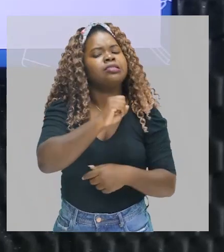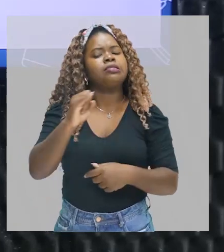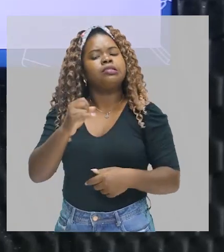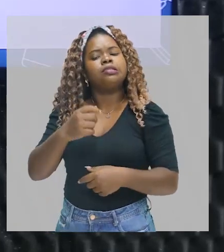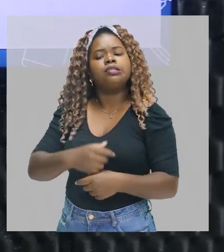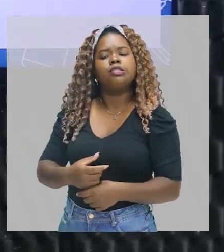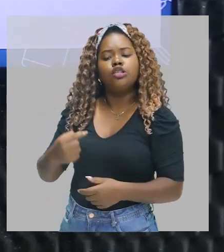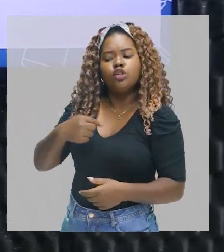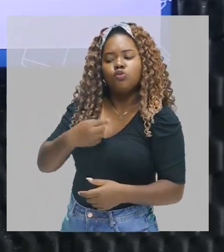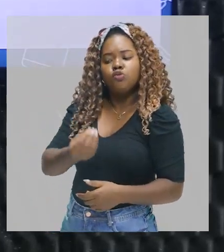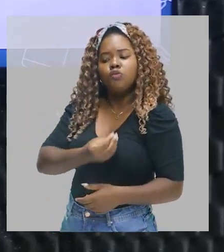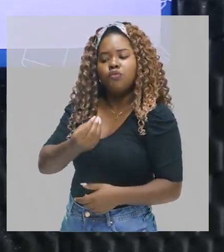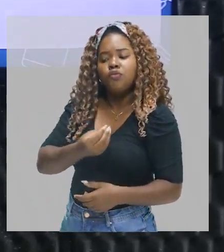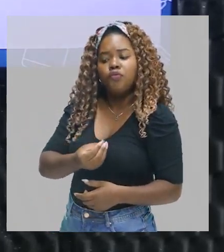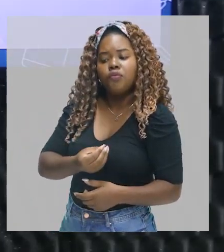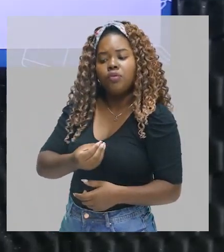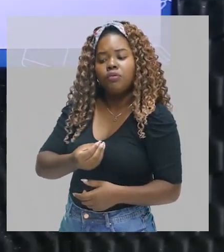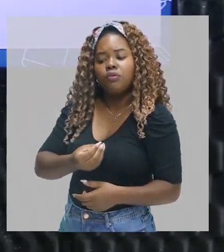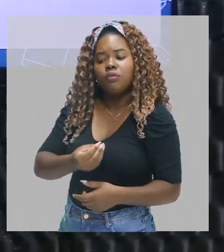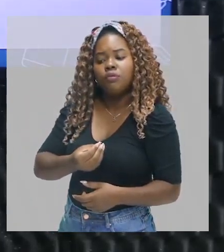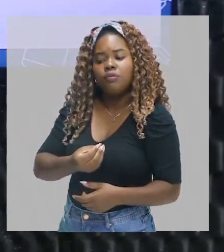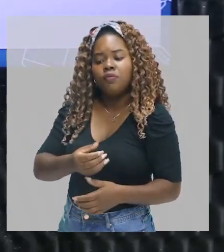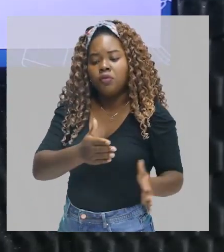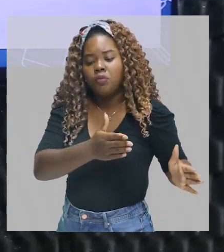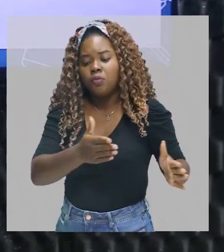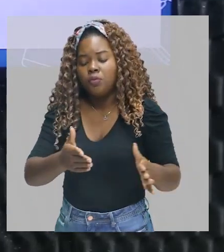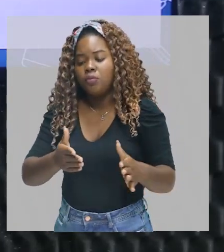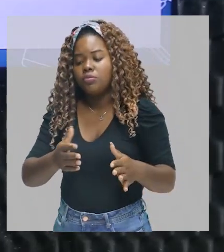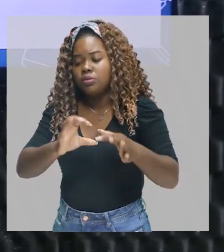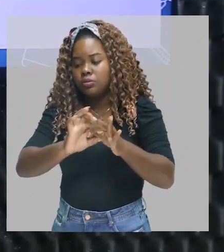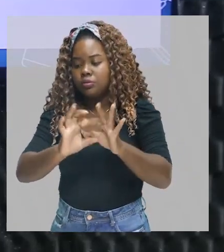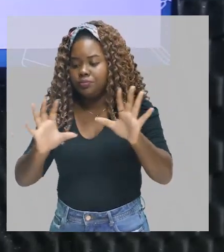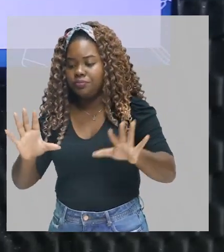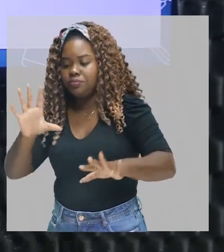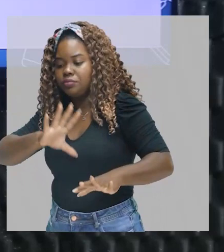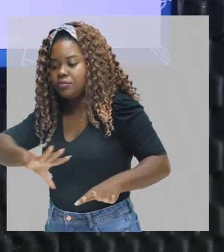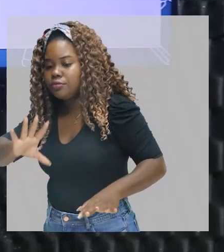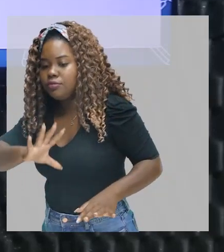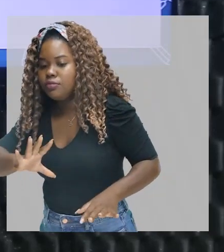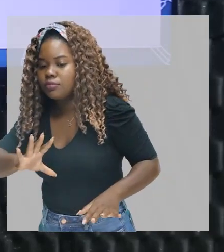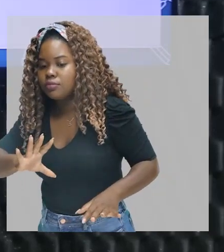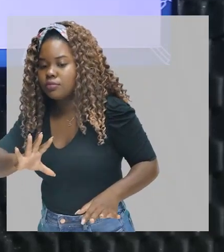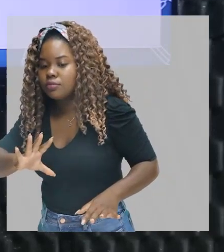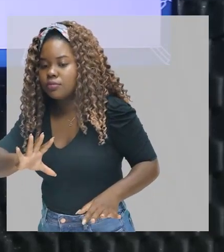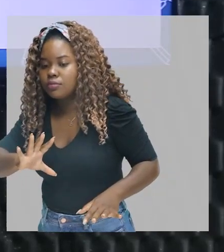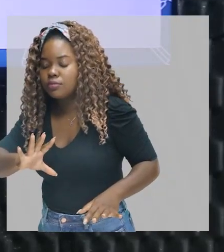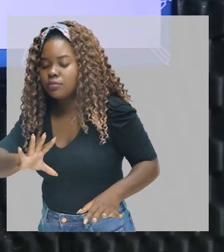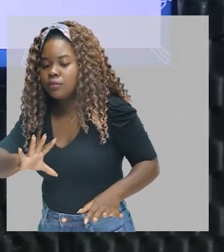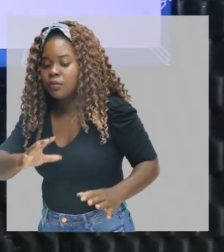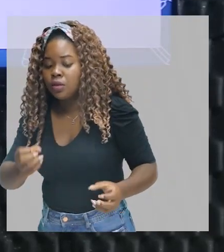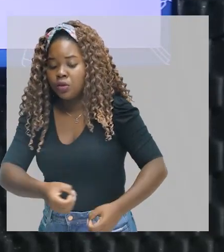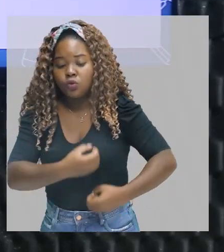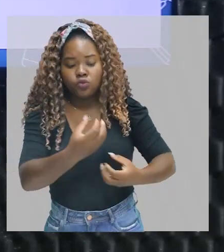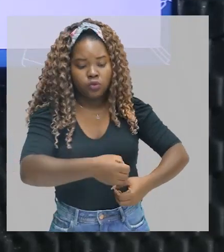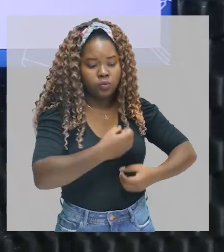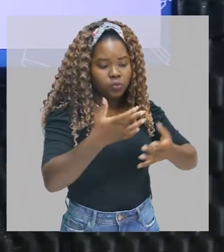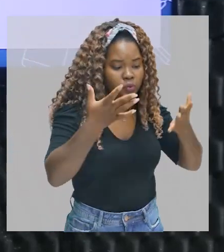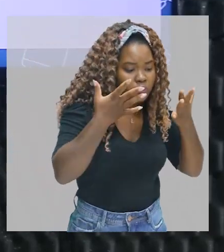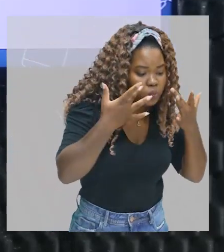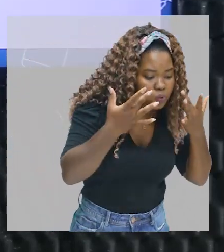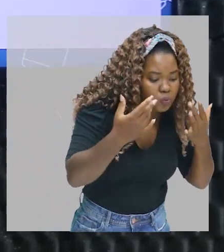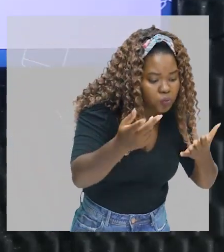estou vivendo um momento de independência de Portugal e eu estou produzindo arte,